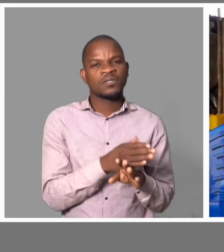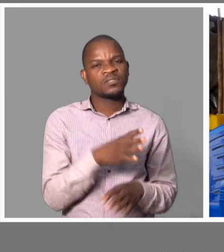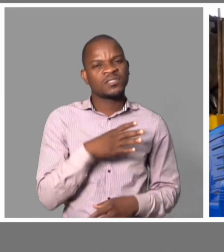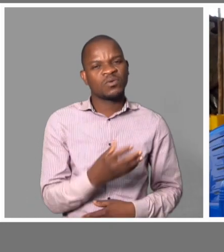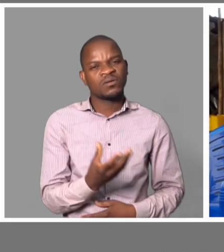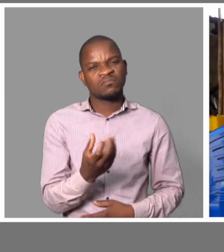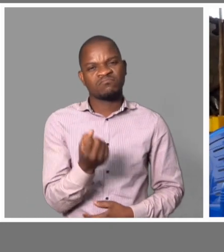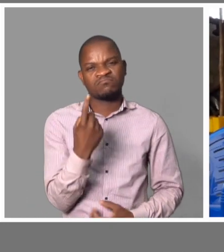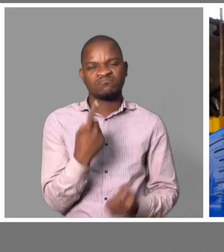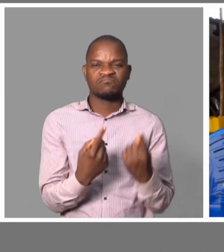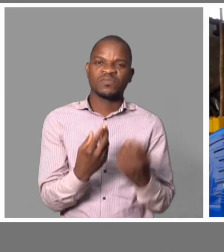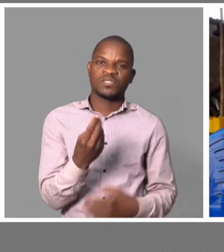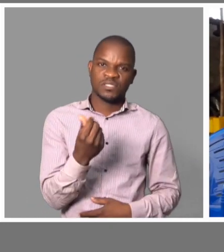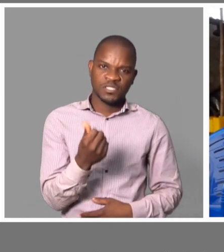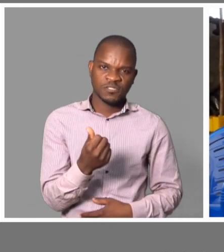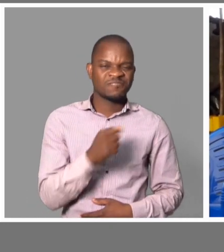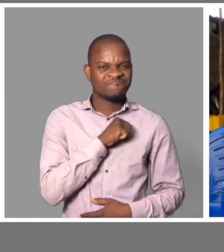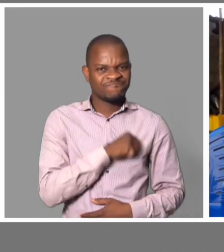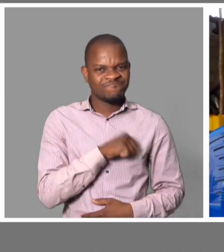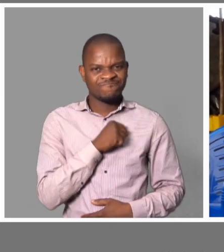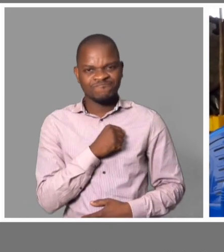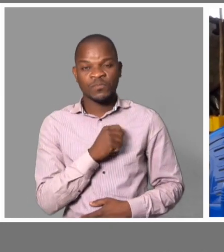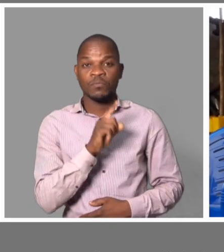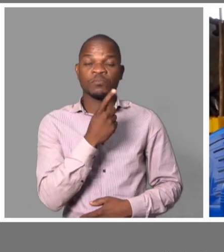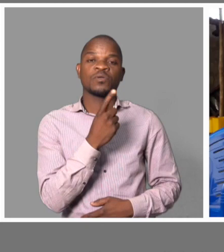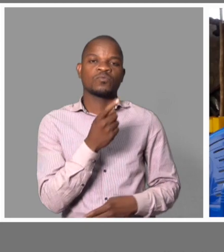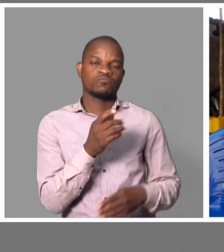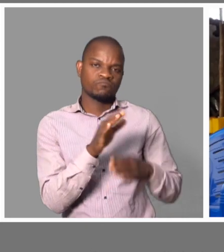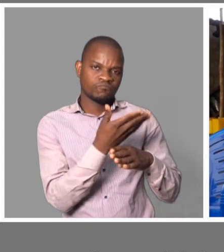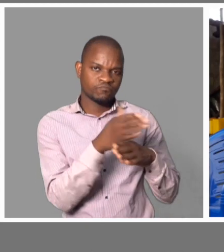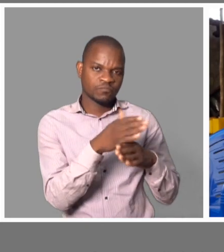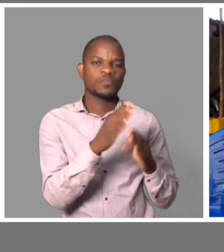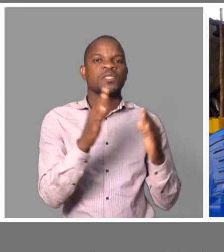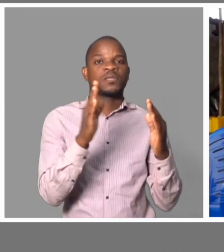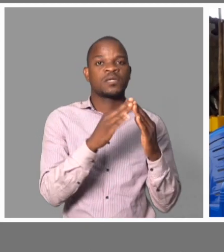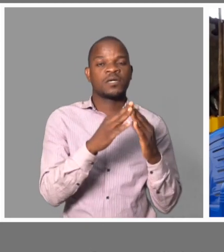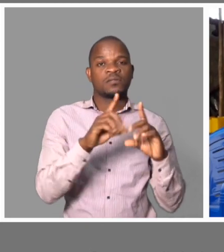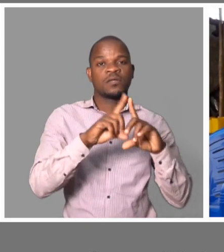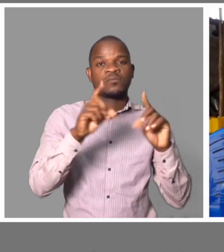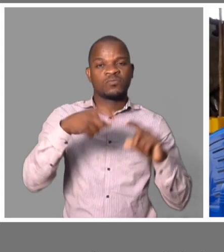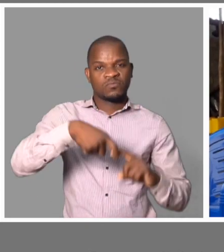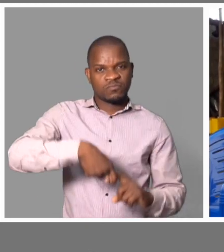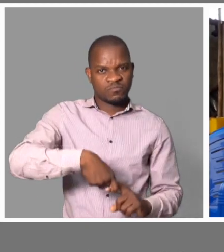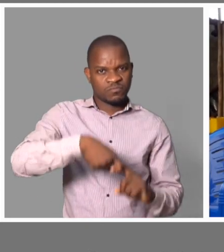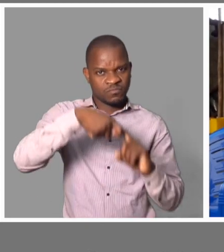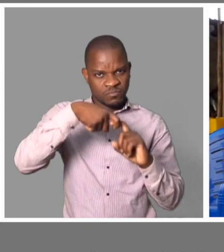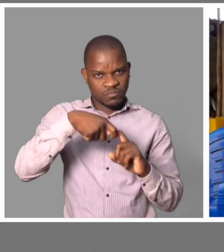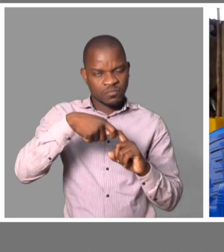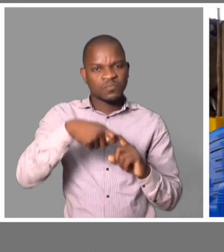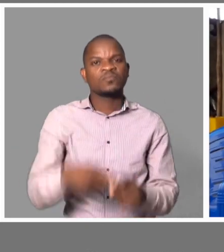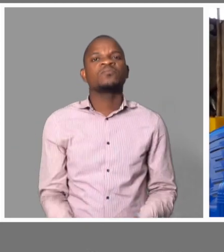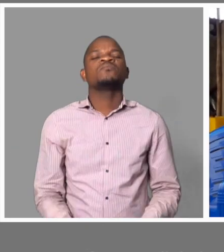Pedei o pouco de dinheiro que eu tinha, tentei erguer as casas que penei, como se não bastasse,